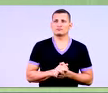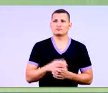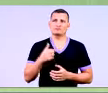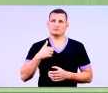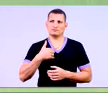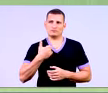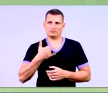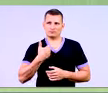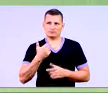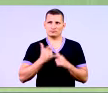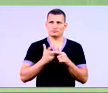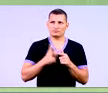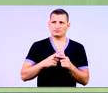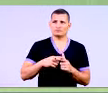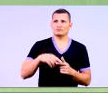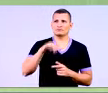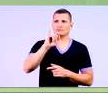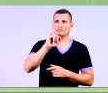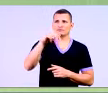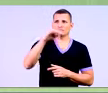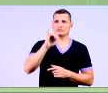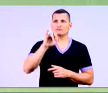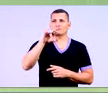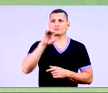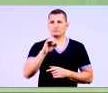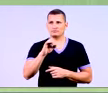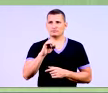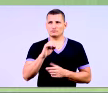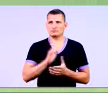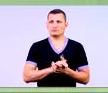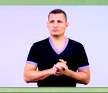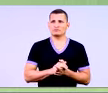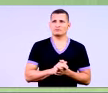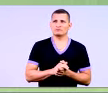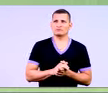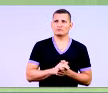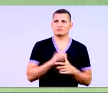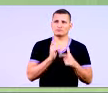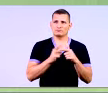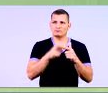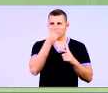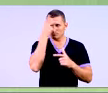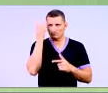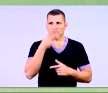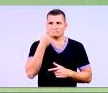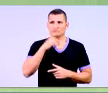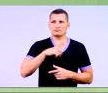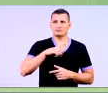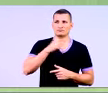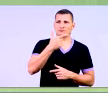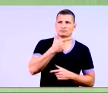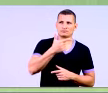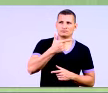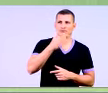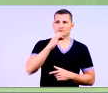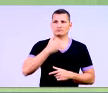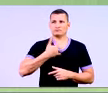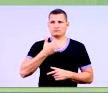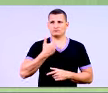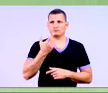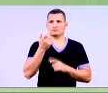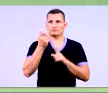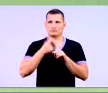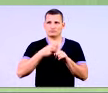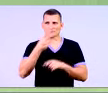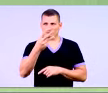porque ela inteira porque a pessoa apesar de ter gente que falar eu tenho 20 anos e três meses entendeu mas a gente contra